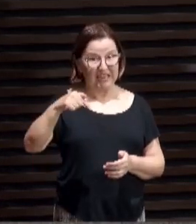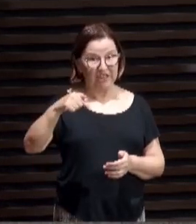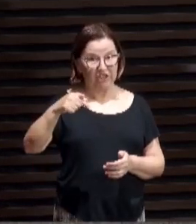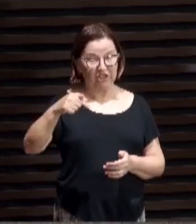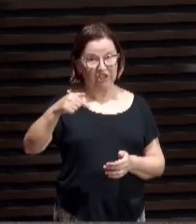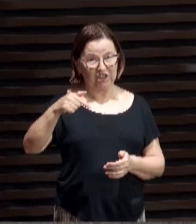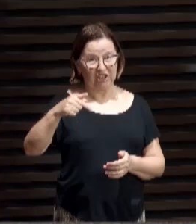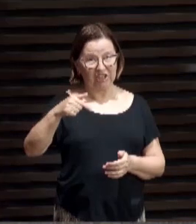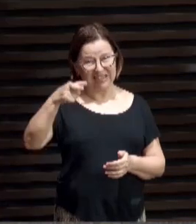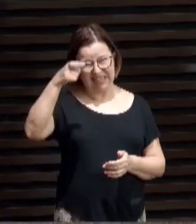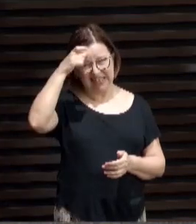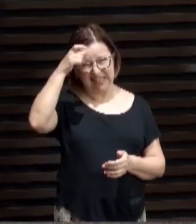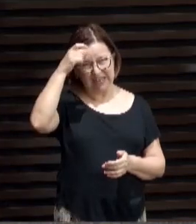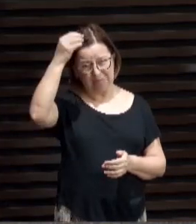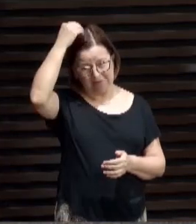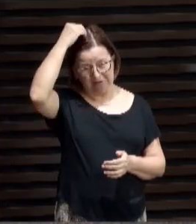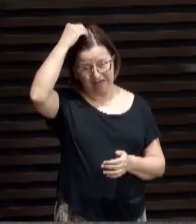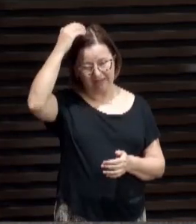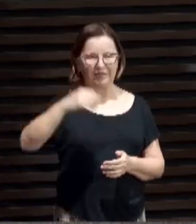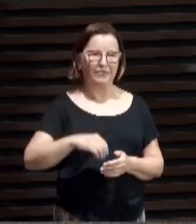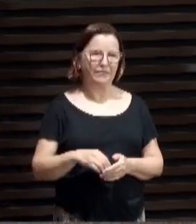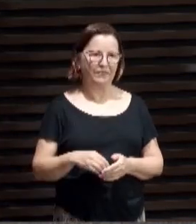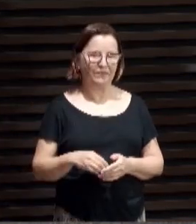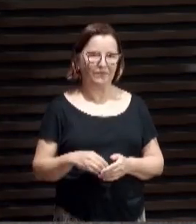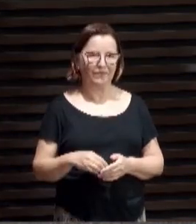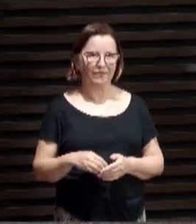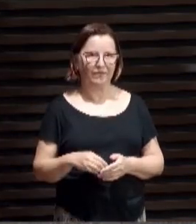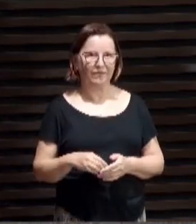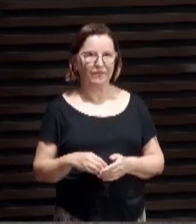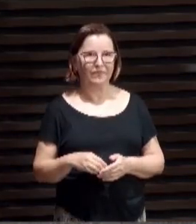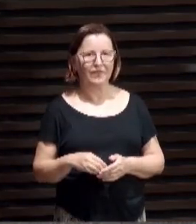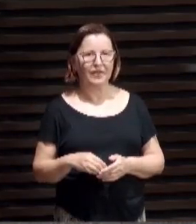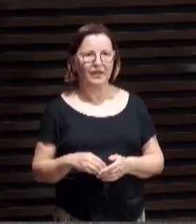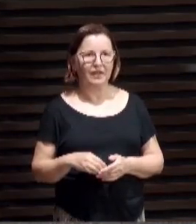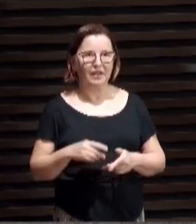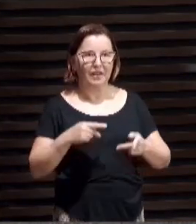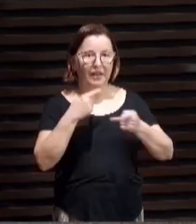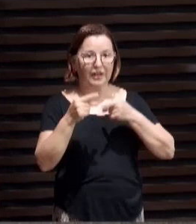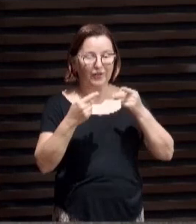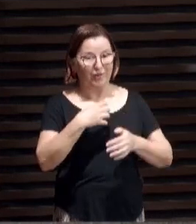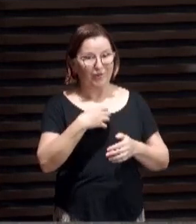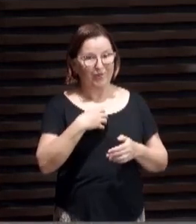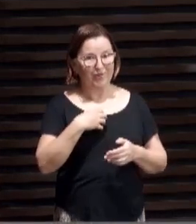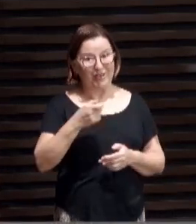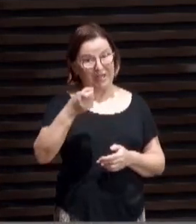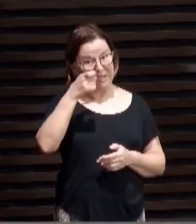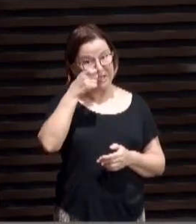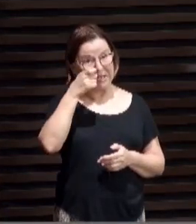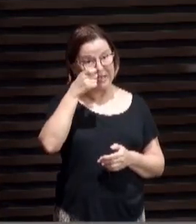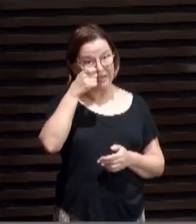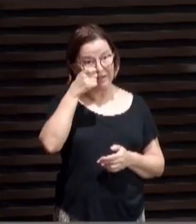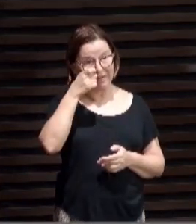A narrativa é interessante, porque ela